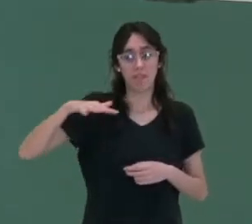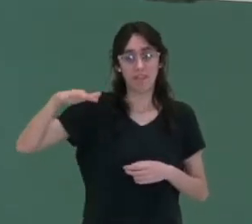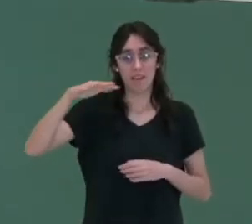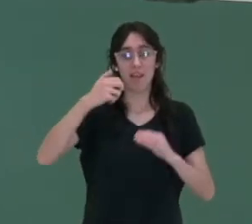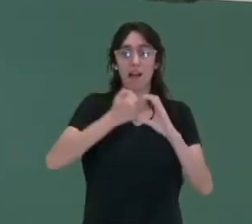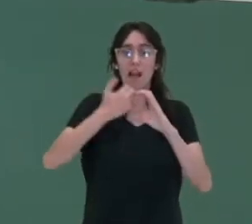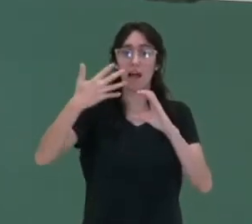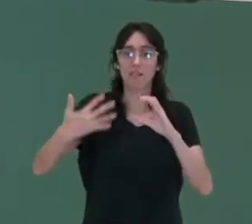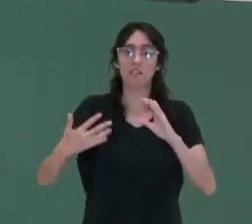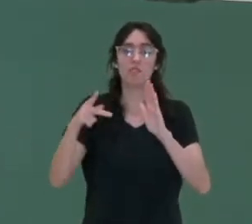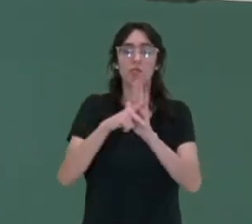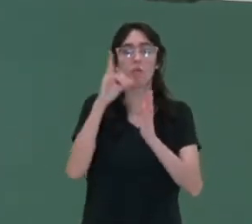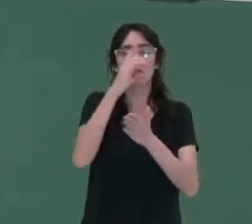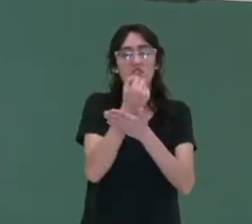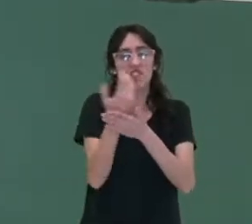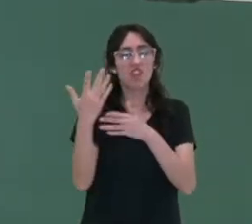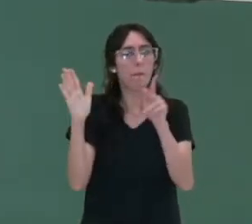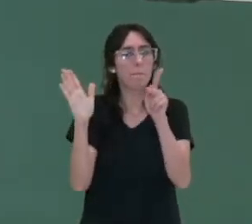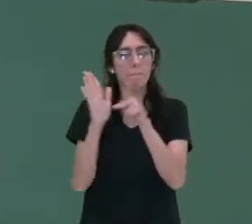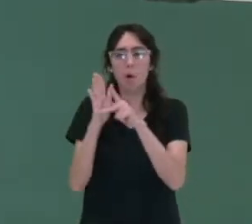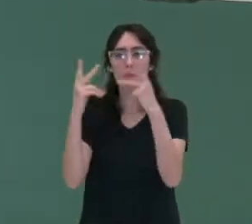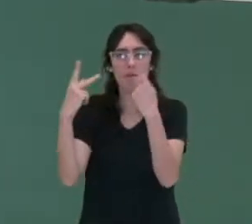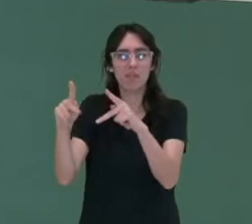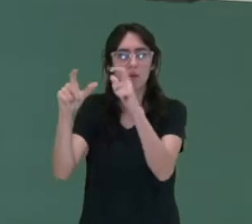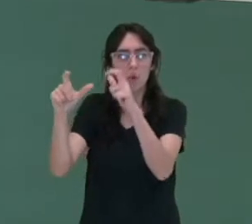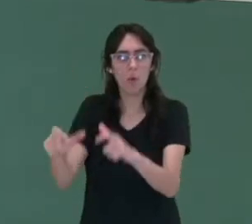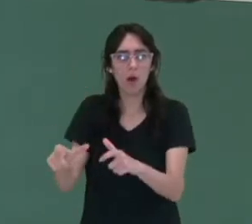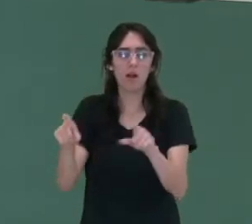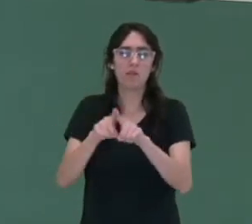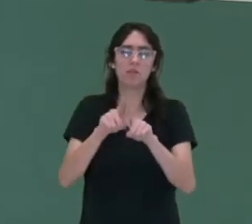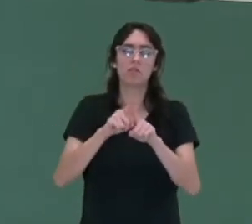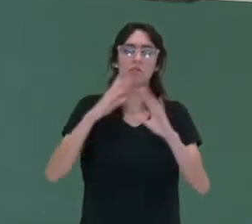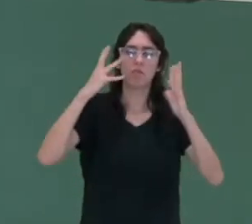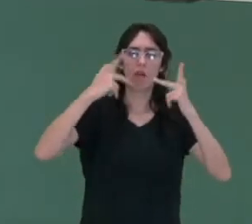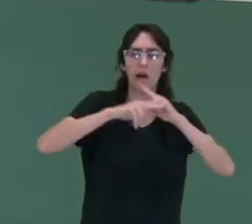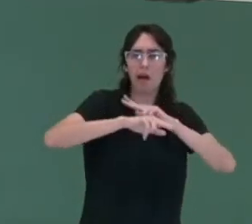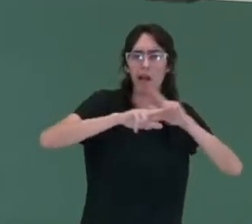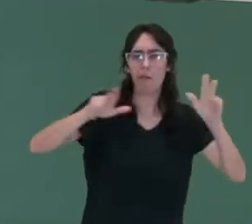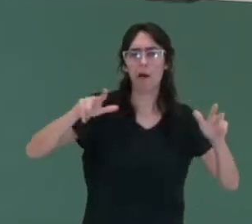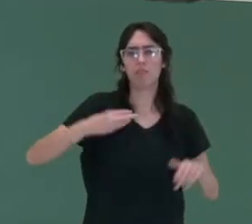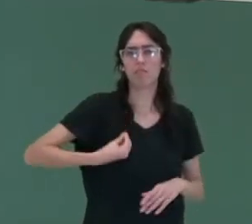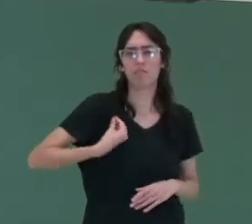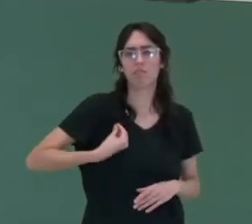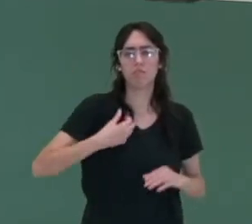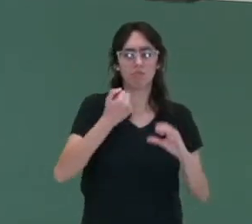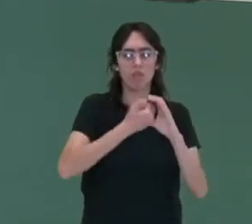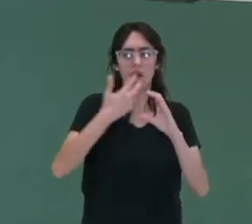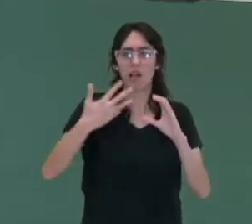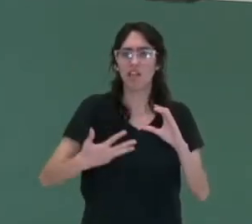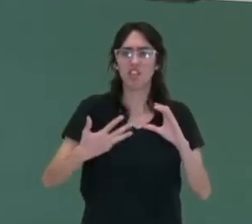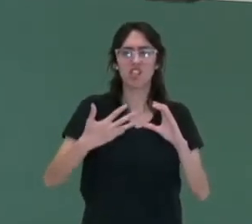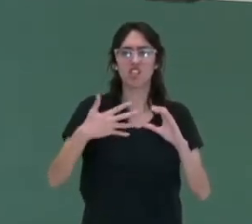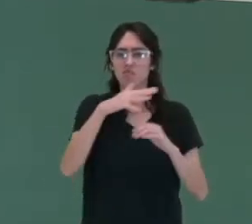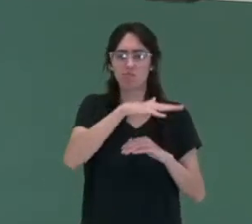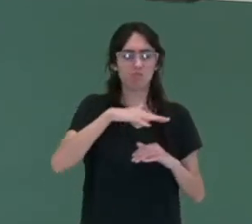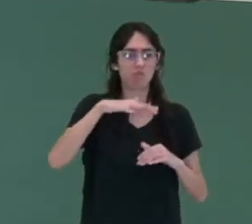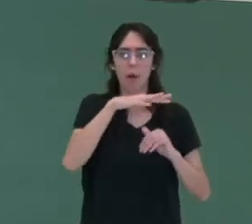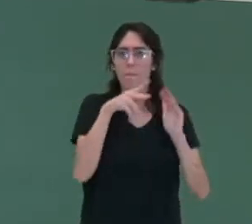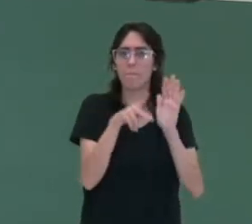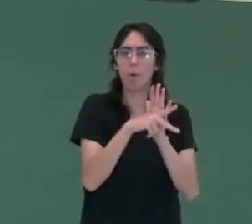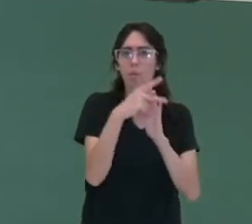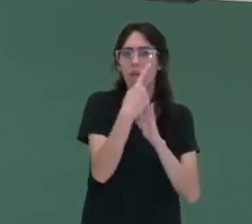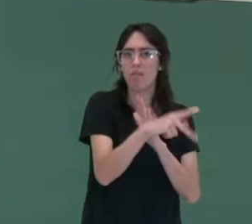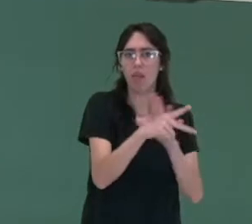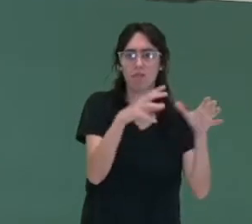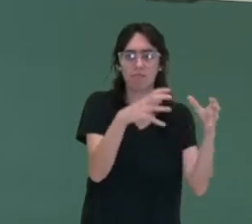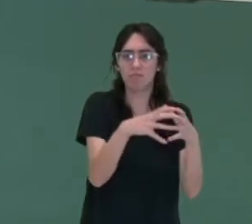de vegetação, de seres vivos, de animais com características comuns, onde nós conseguimos identificar